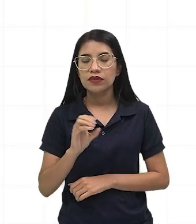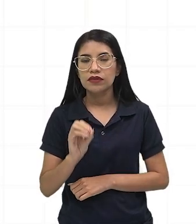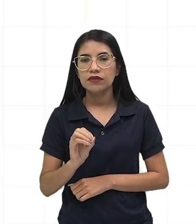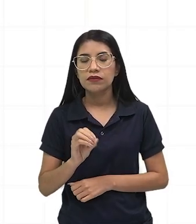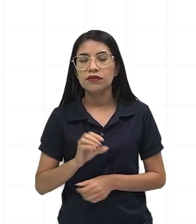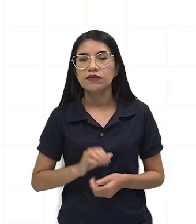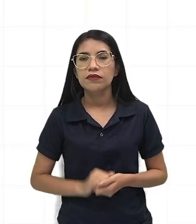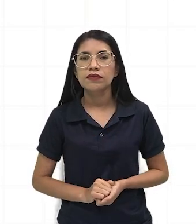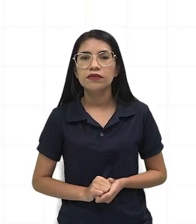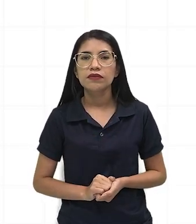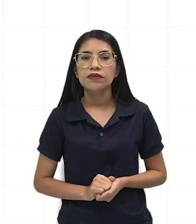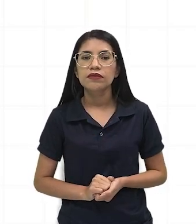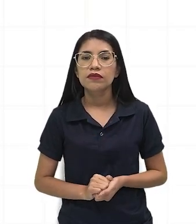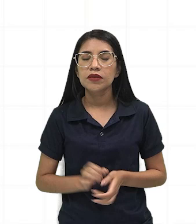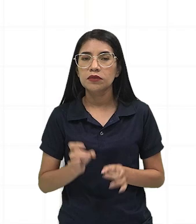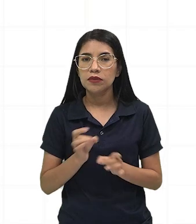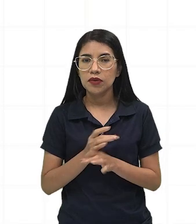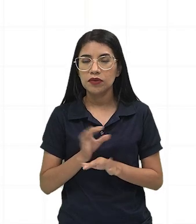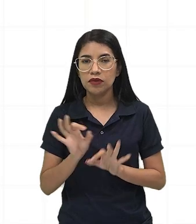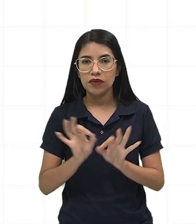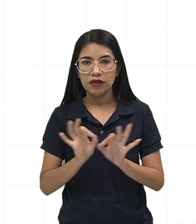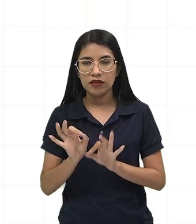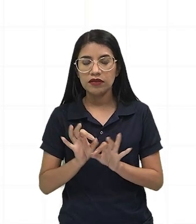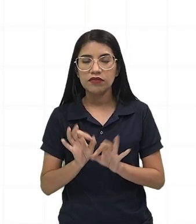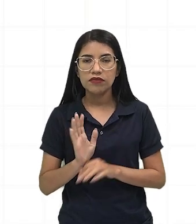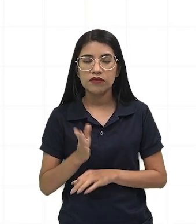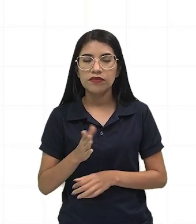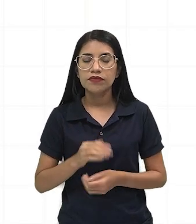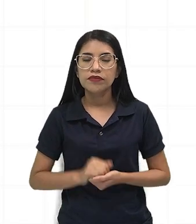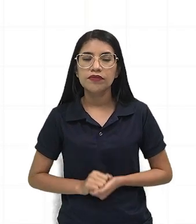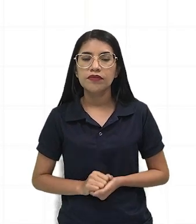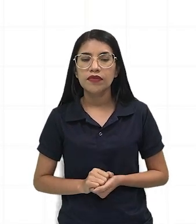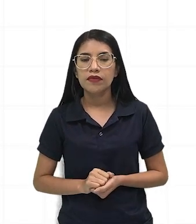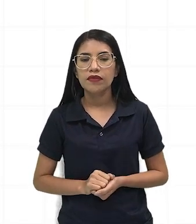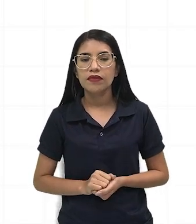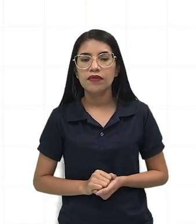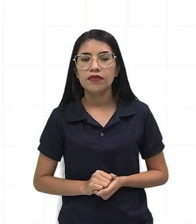50. Pronto, agora aqui o teu rol, olha,